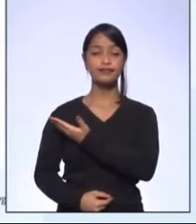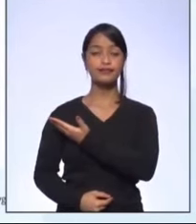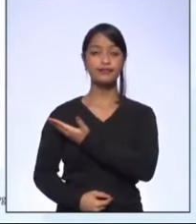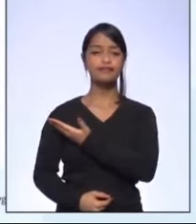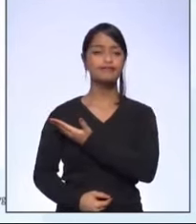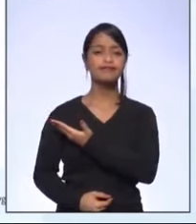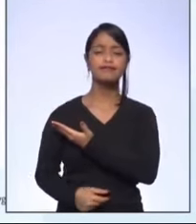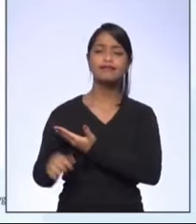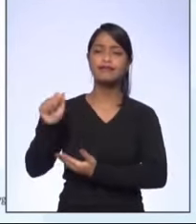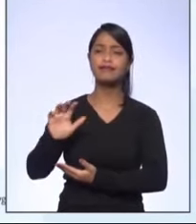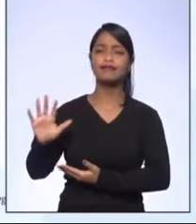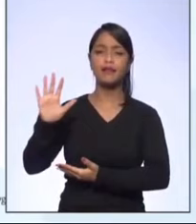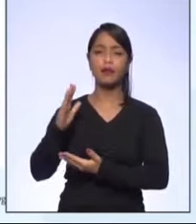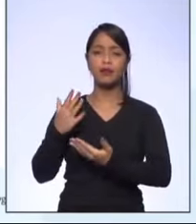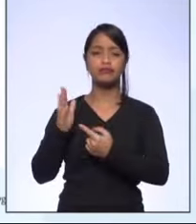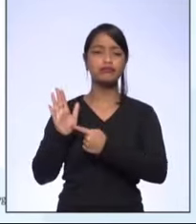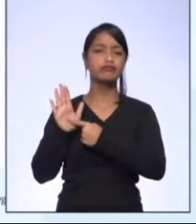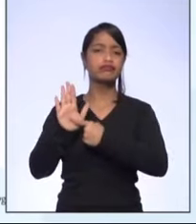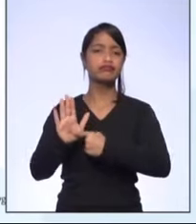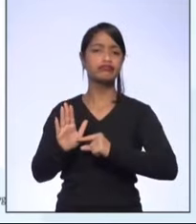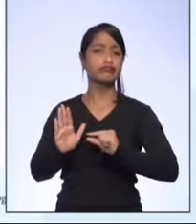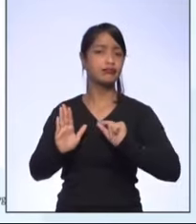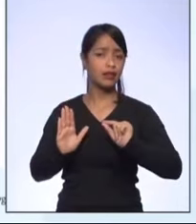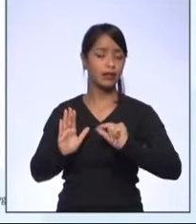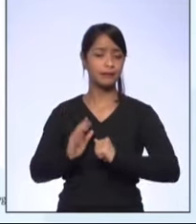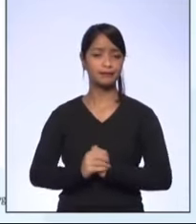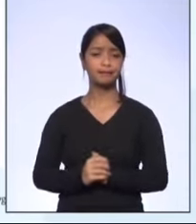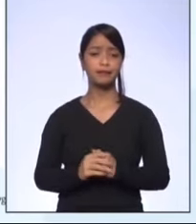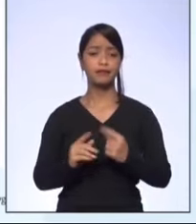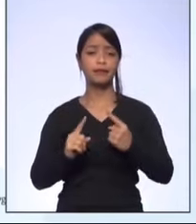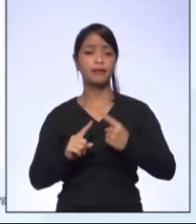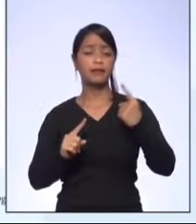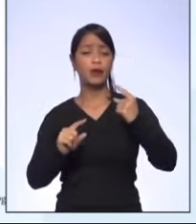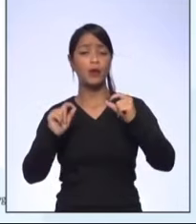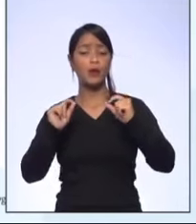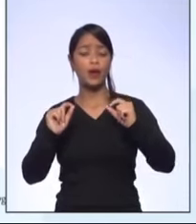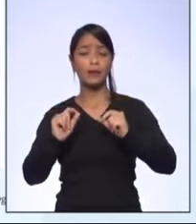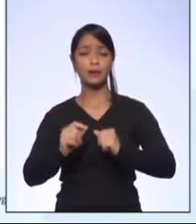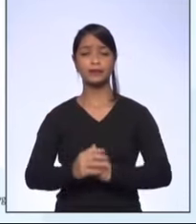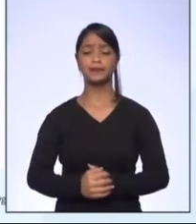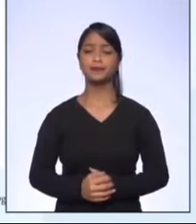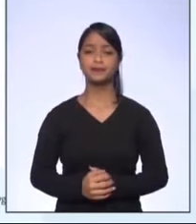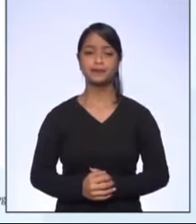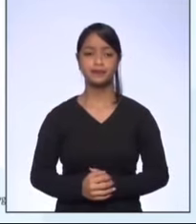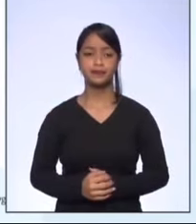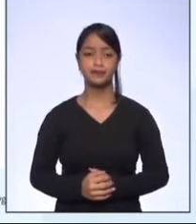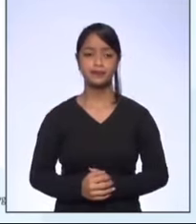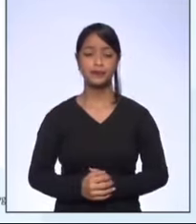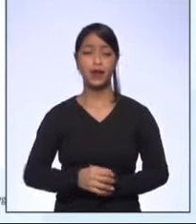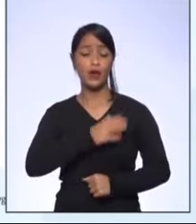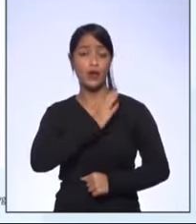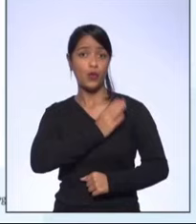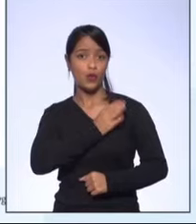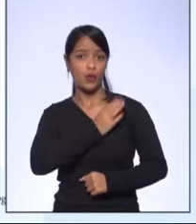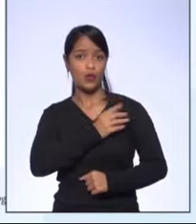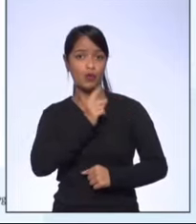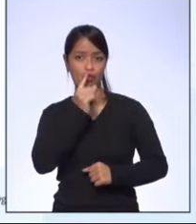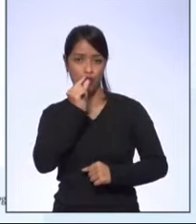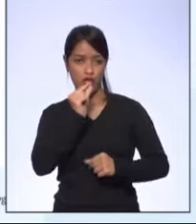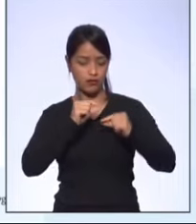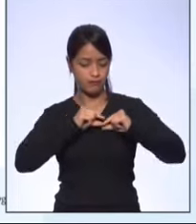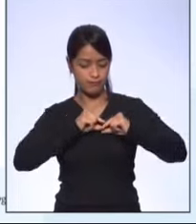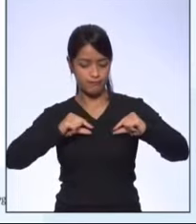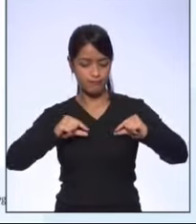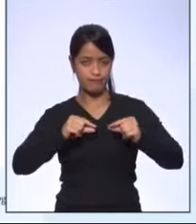figurinha mostra? Primeiro, ela vai mostrar um corte de tecido cardíaco, tá